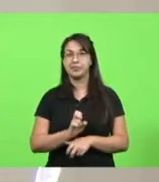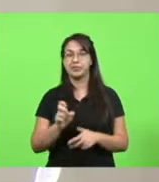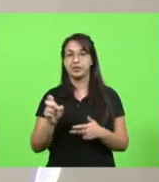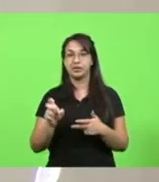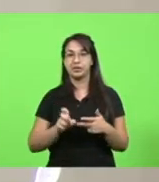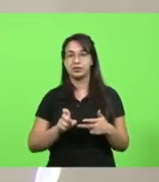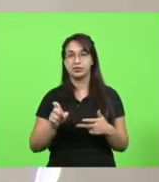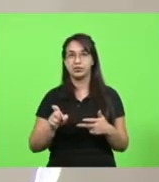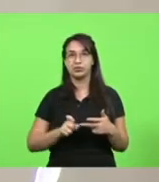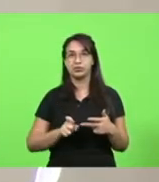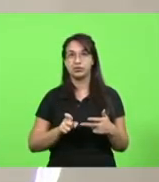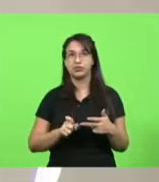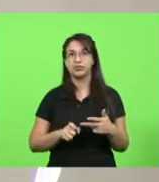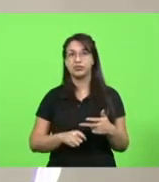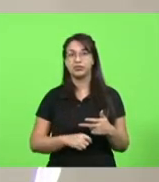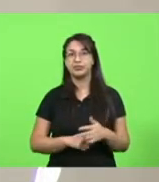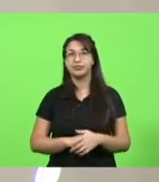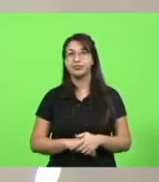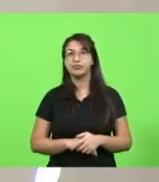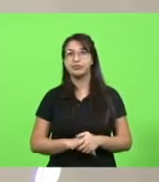mim.